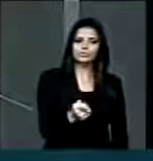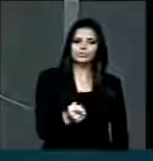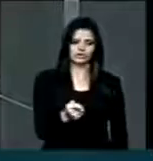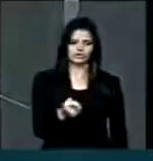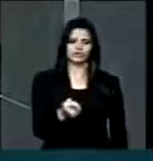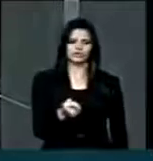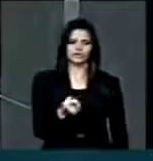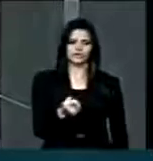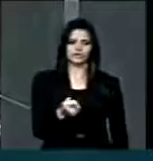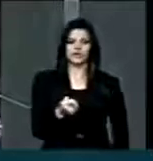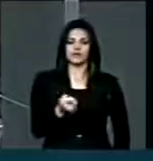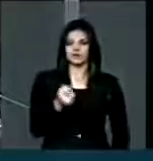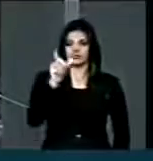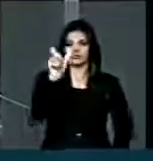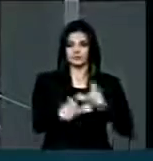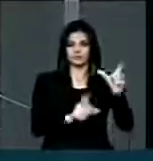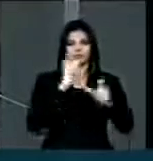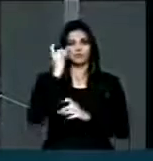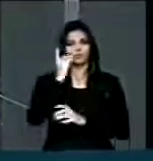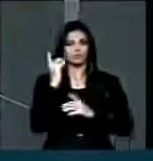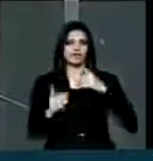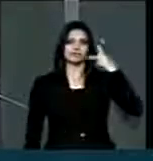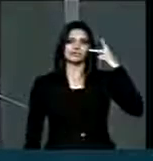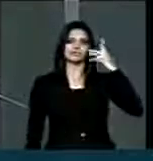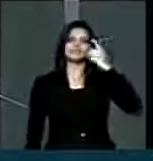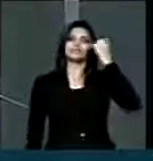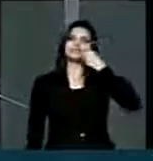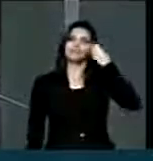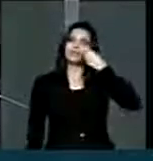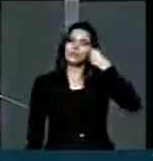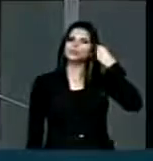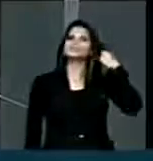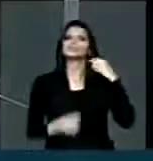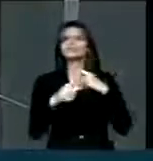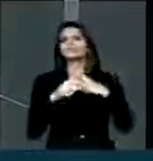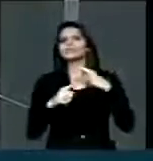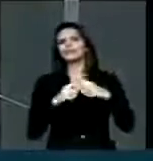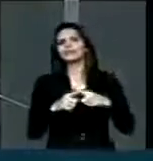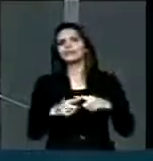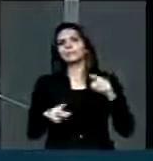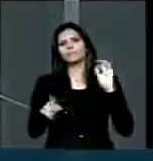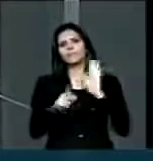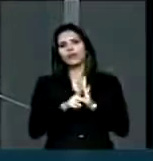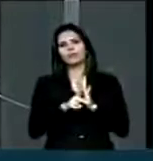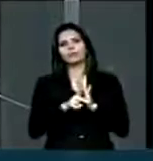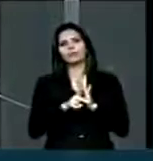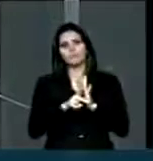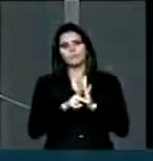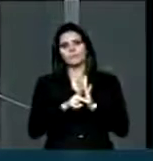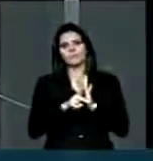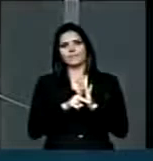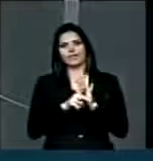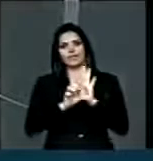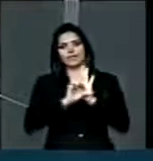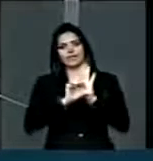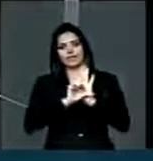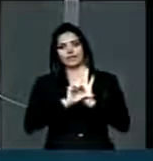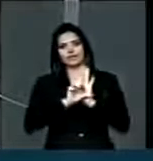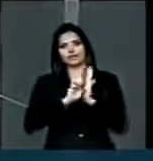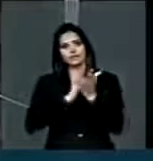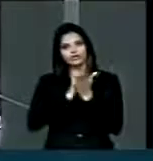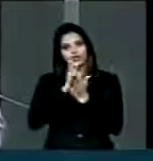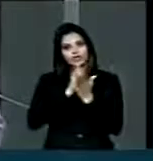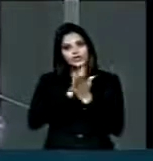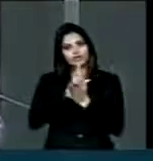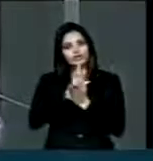impositivas dos parlamentares brasileiros. Até porque a própria lei de